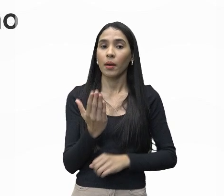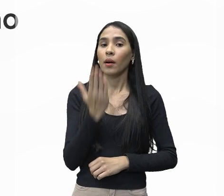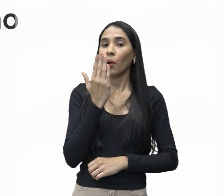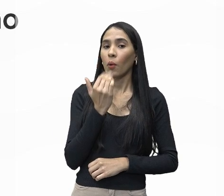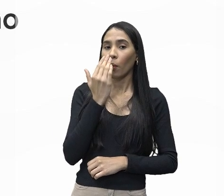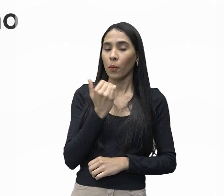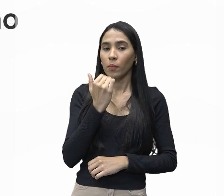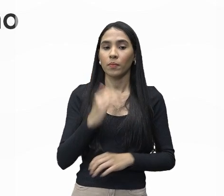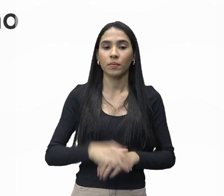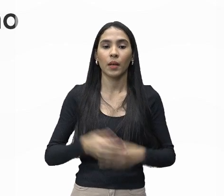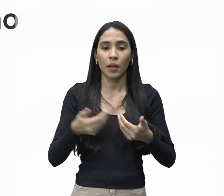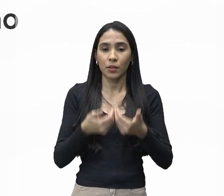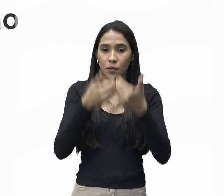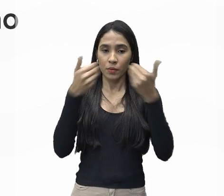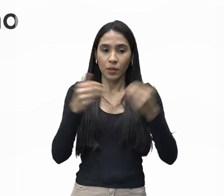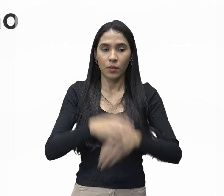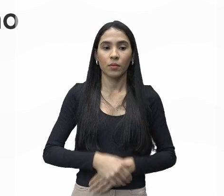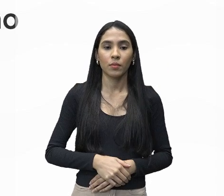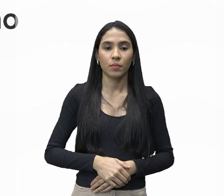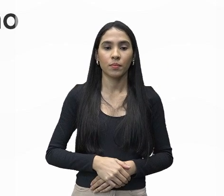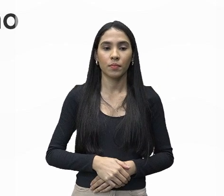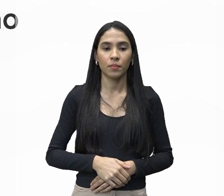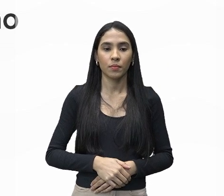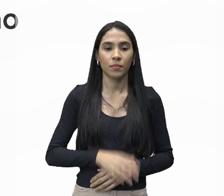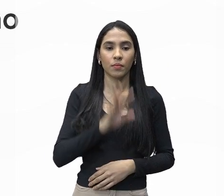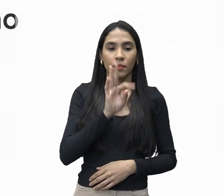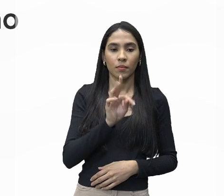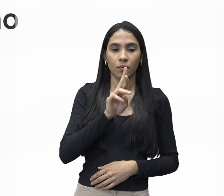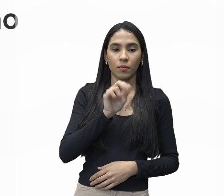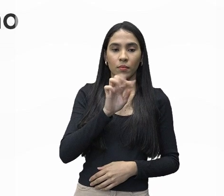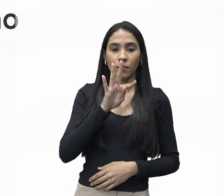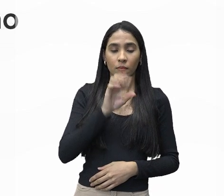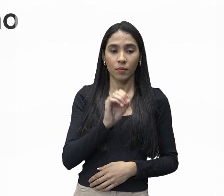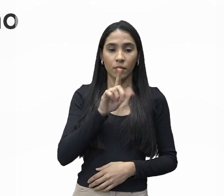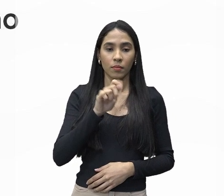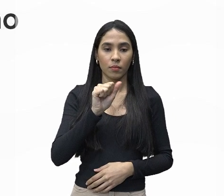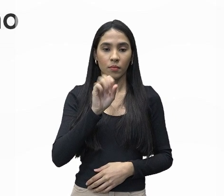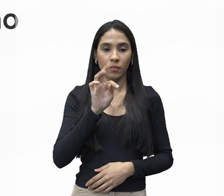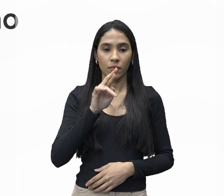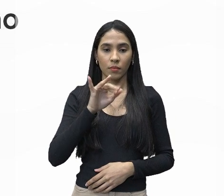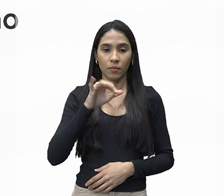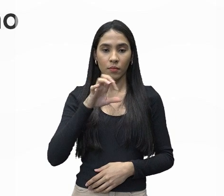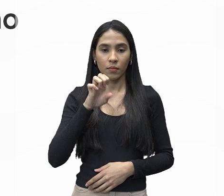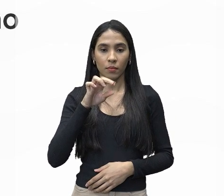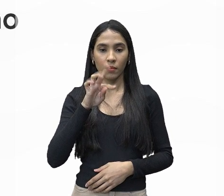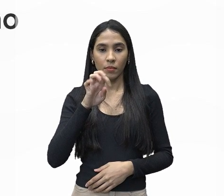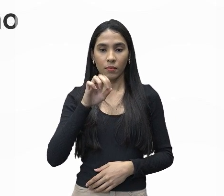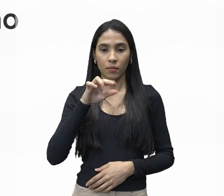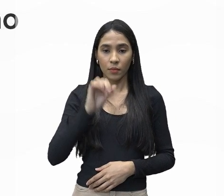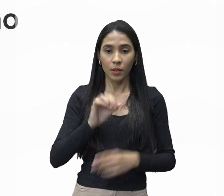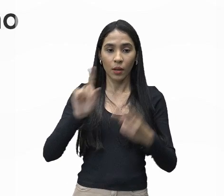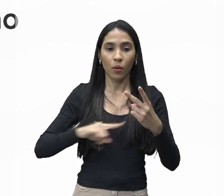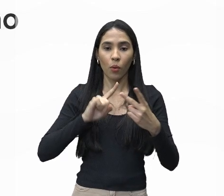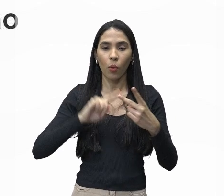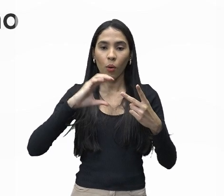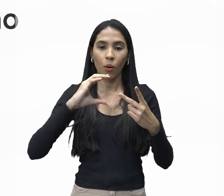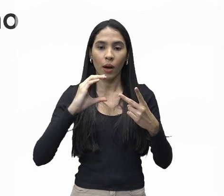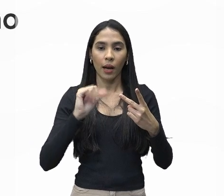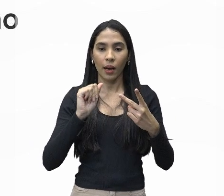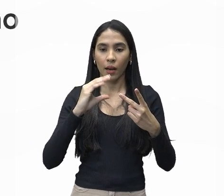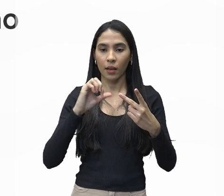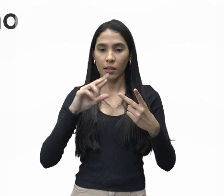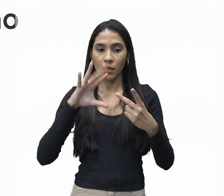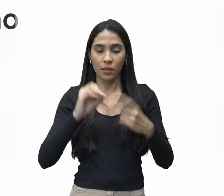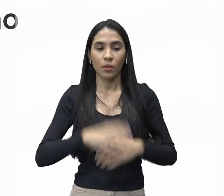humanos pode ser dividido em trato gastrointestinal e órgãos acessórios. Ao longo do trato gastrointestinal ocorrem